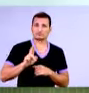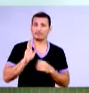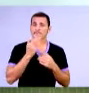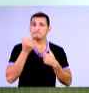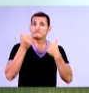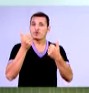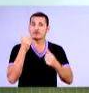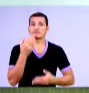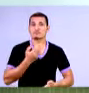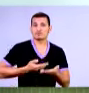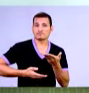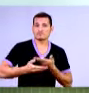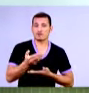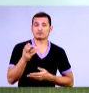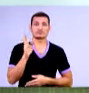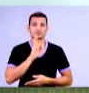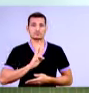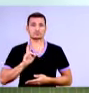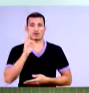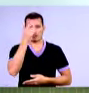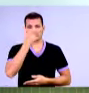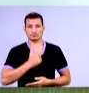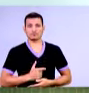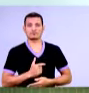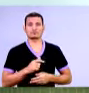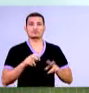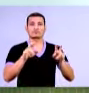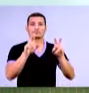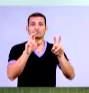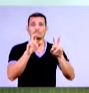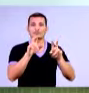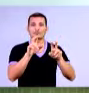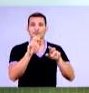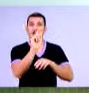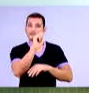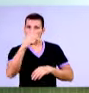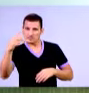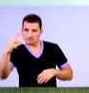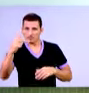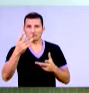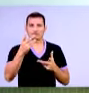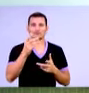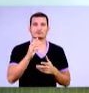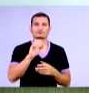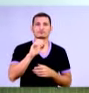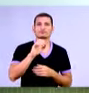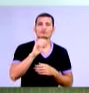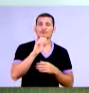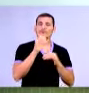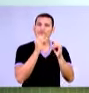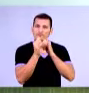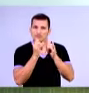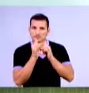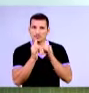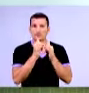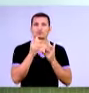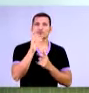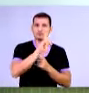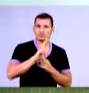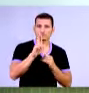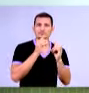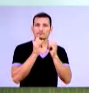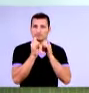melhorar a interatividade do usuário com a aplicação, do usuário com a informação, com o uso